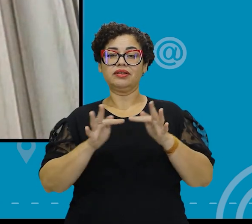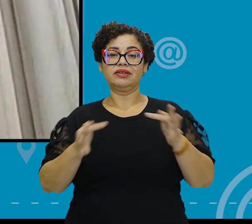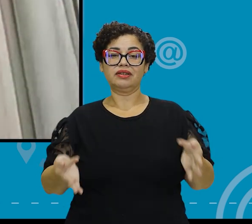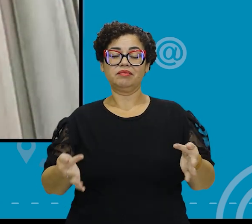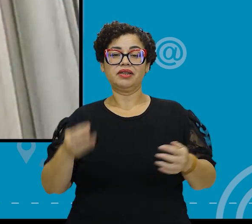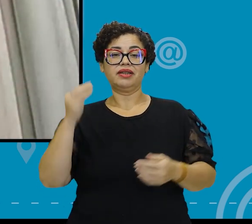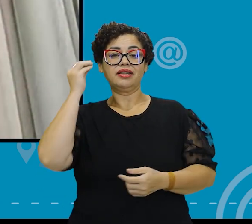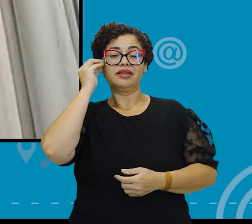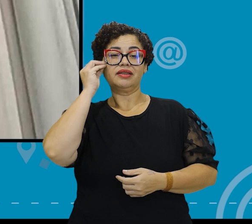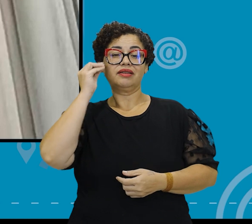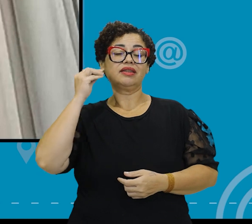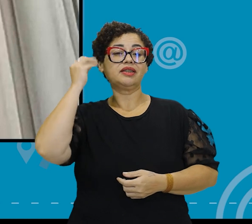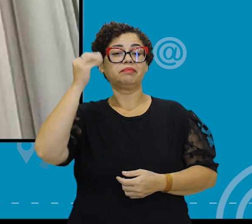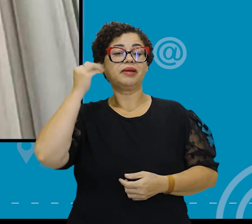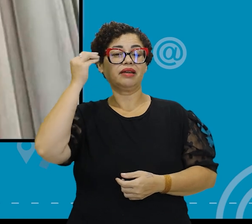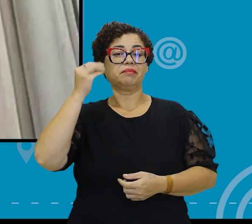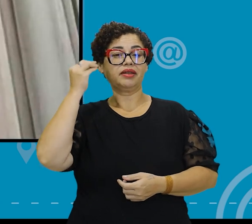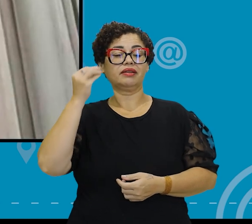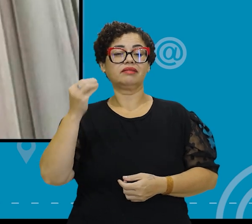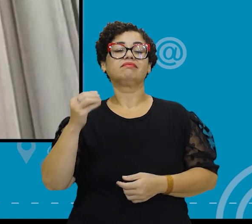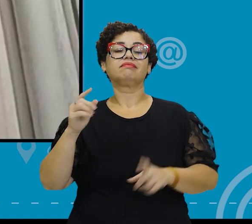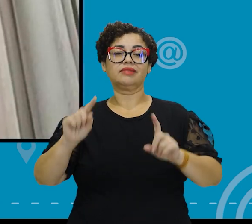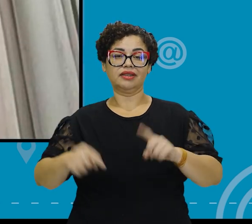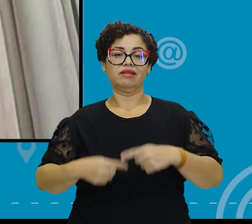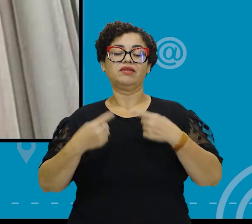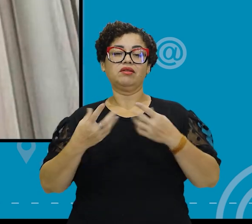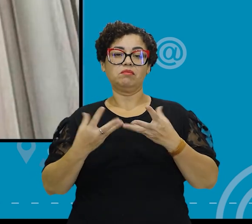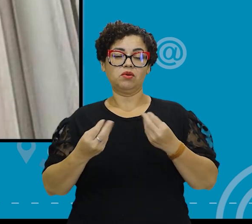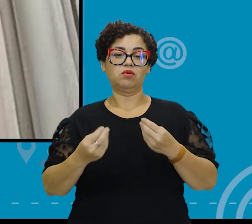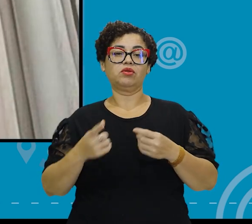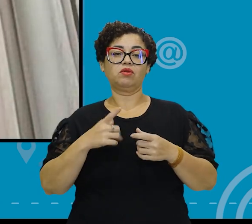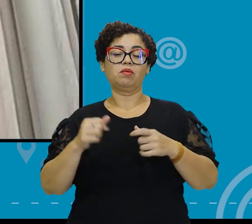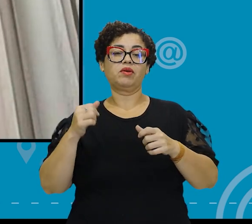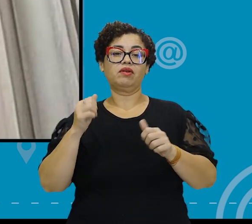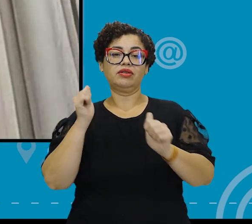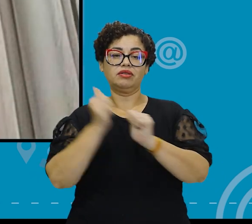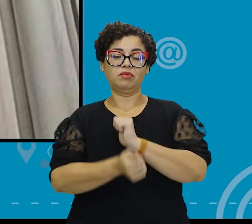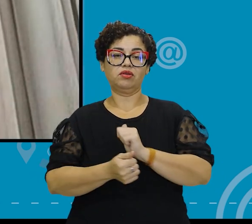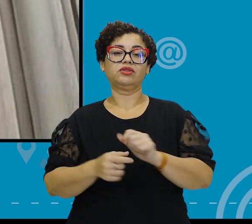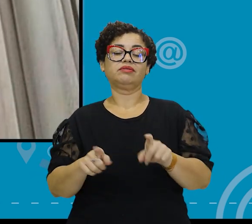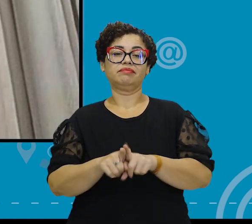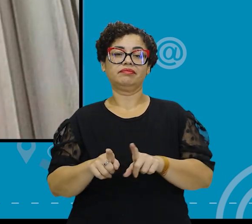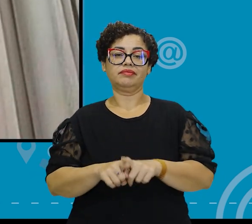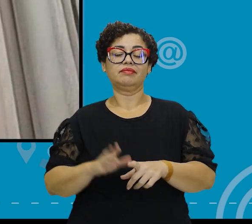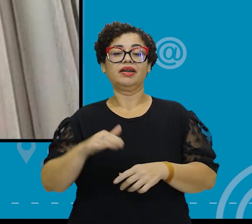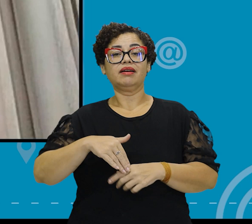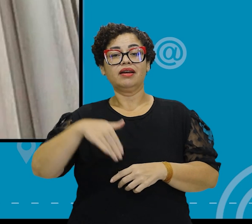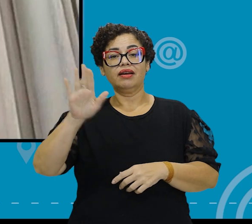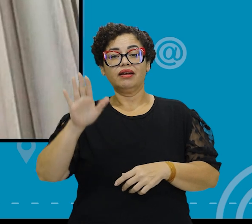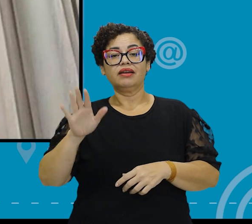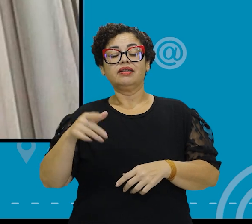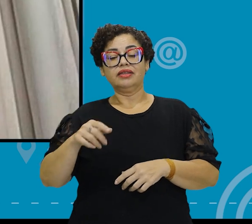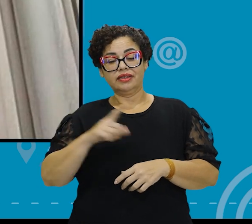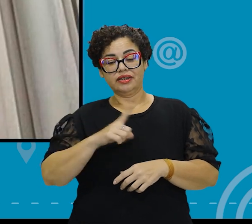simples experimentação. Então, é um grande desafio a questão da avaliação. Agora, para além de tudo